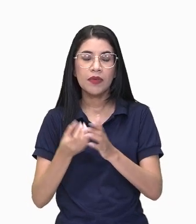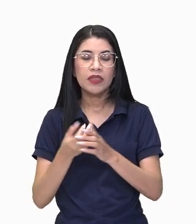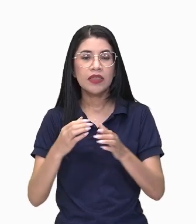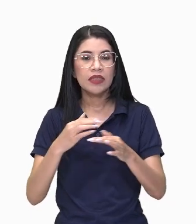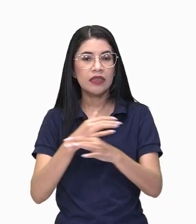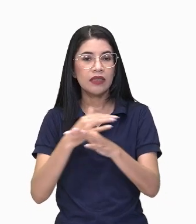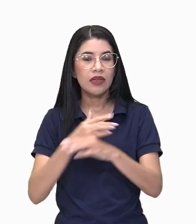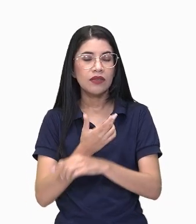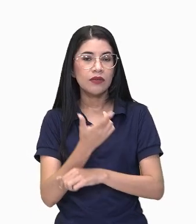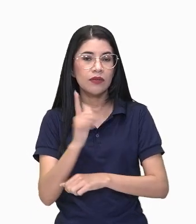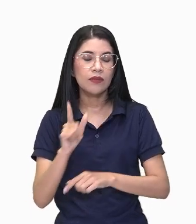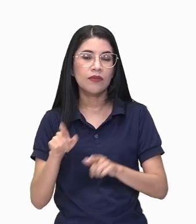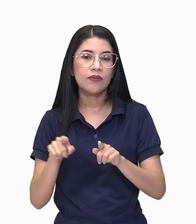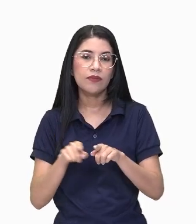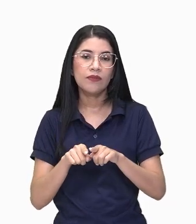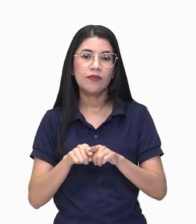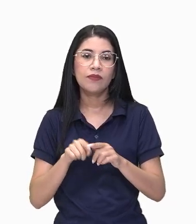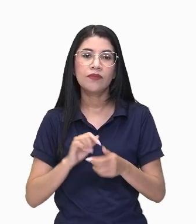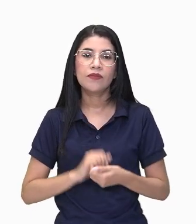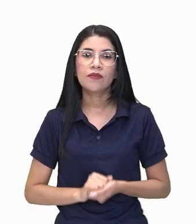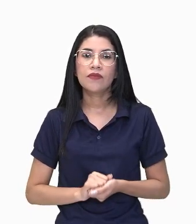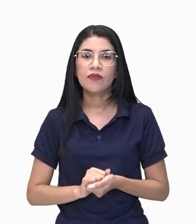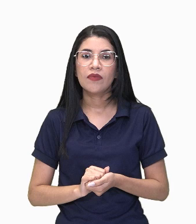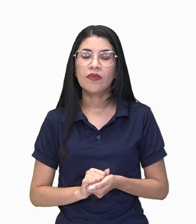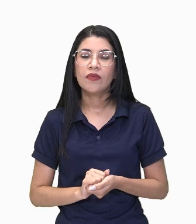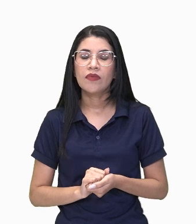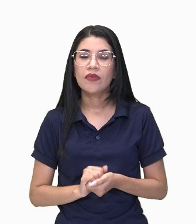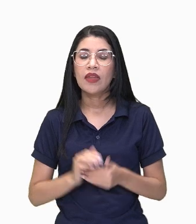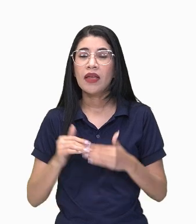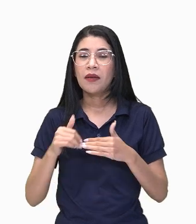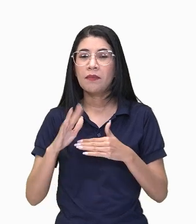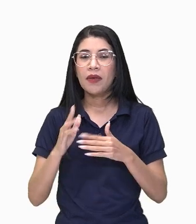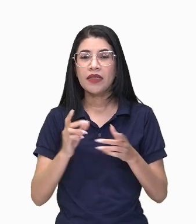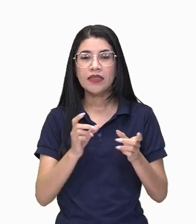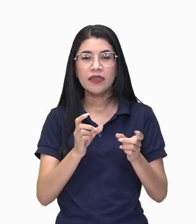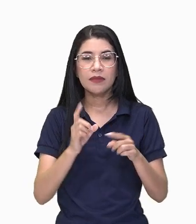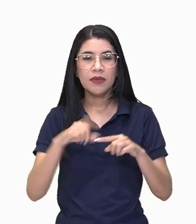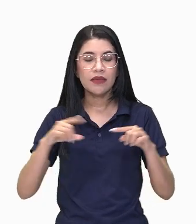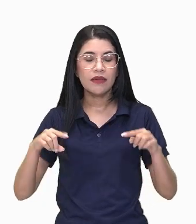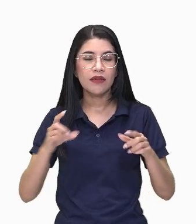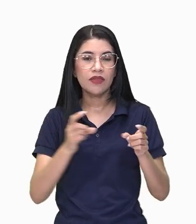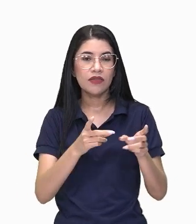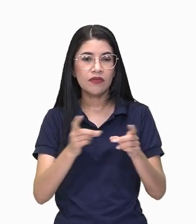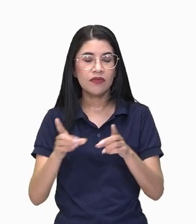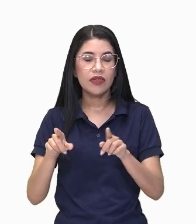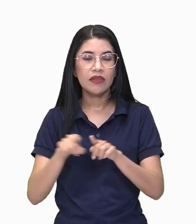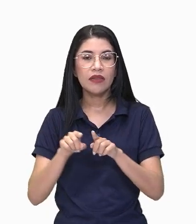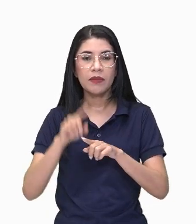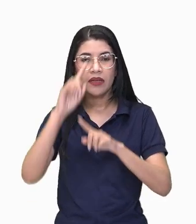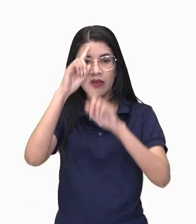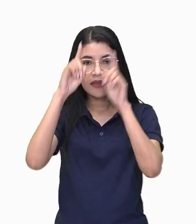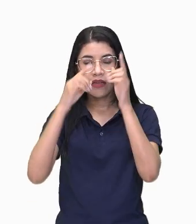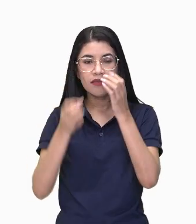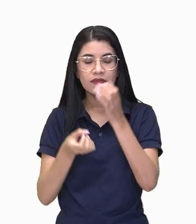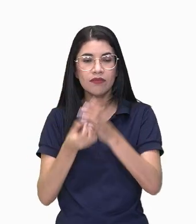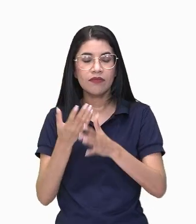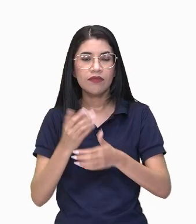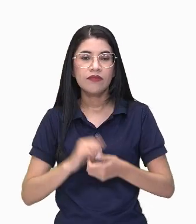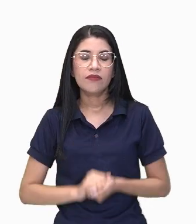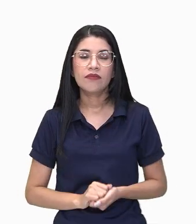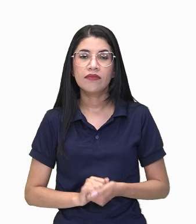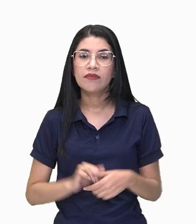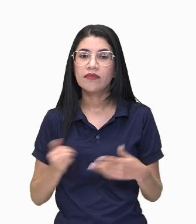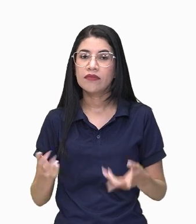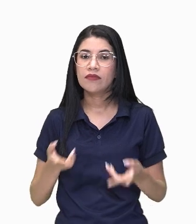outros centros urbanos, maior fluxo de mercadorias e ideias. Então, percebam